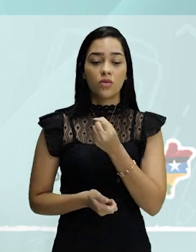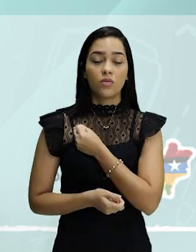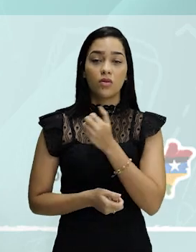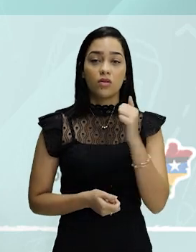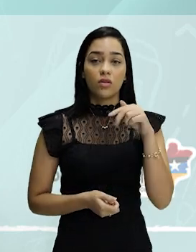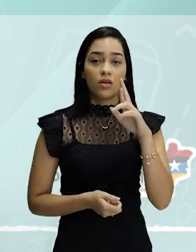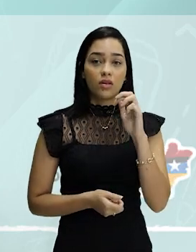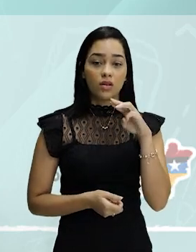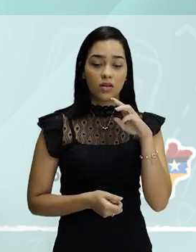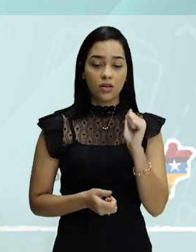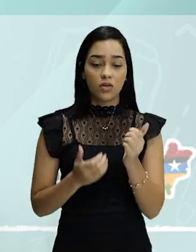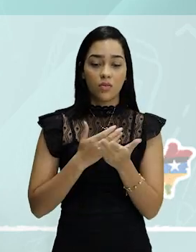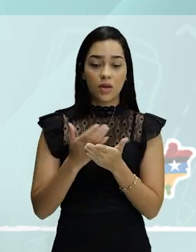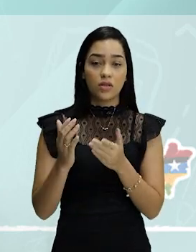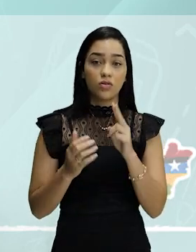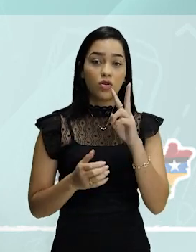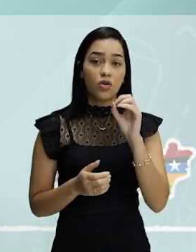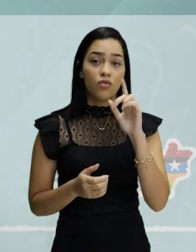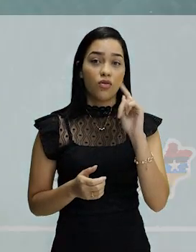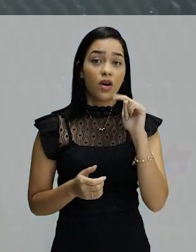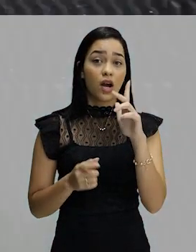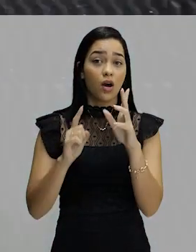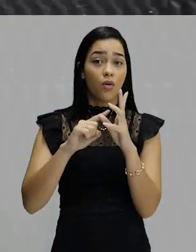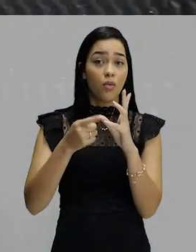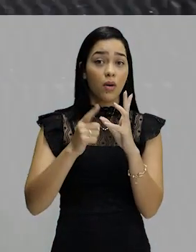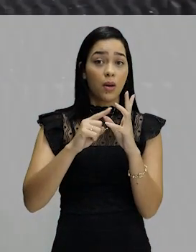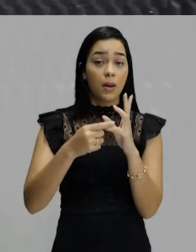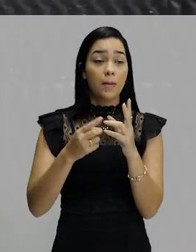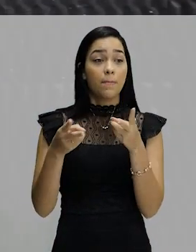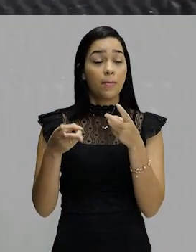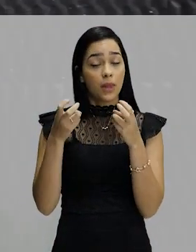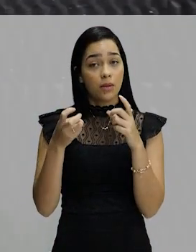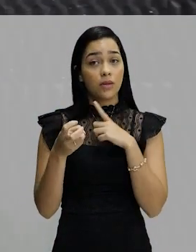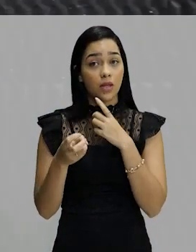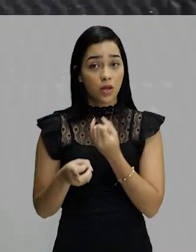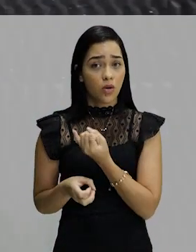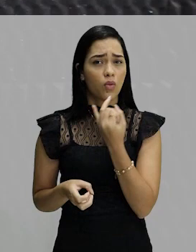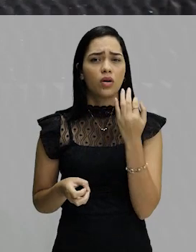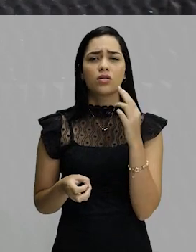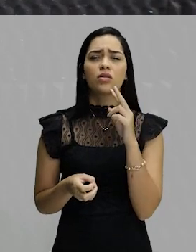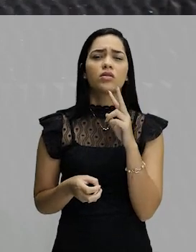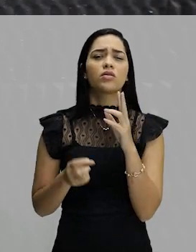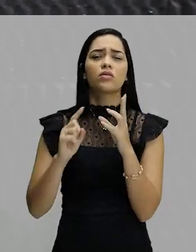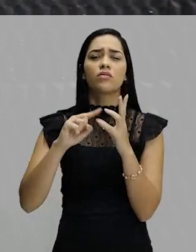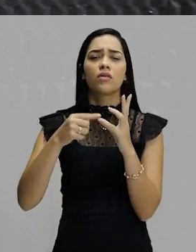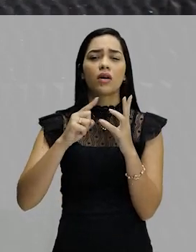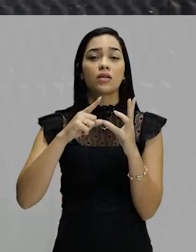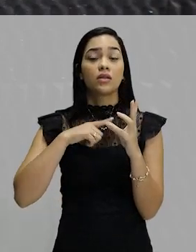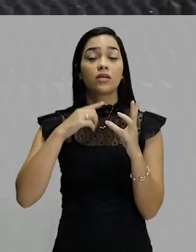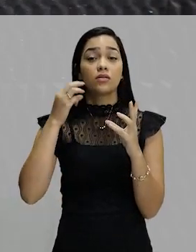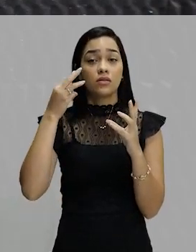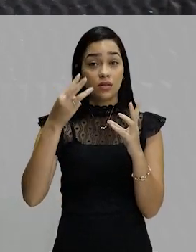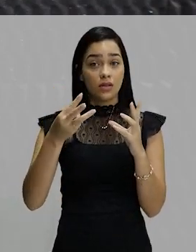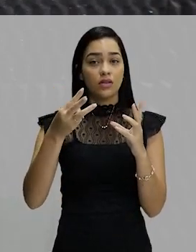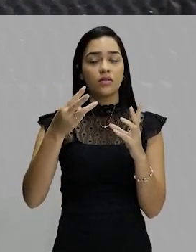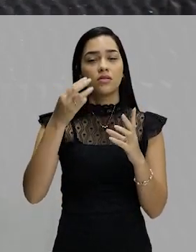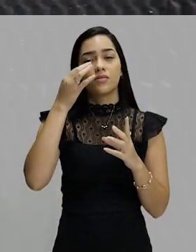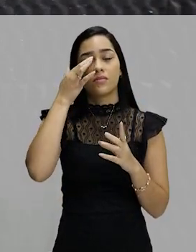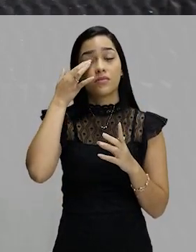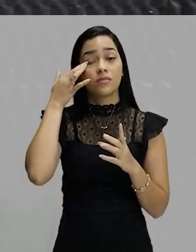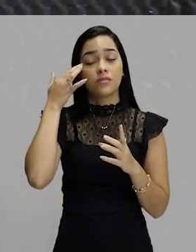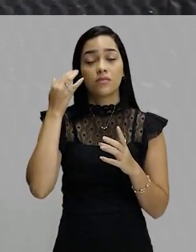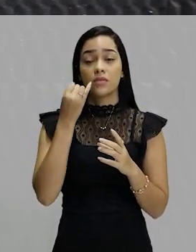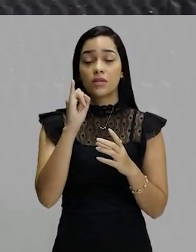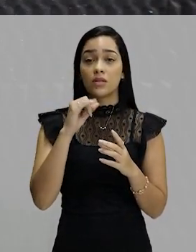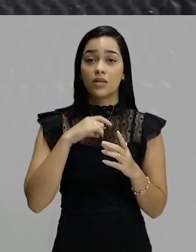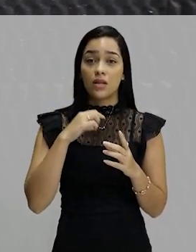que começam com vogal. Perceba, pessoal, que eu tenho quantas vogais? Eu tenho 3 vogais. Né?